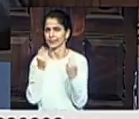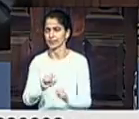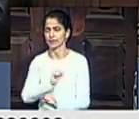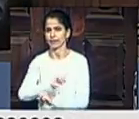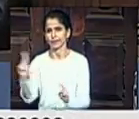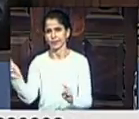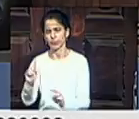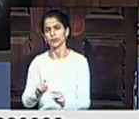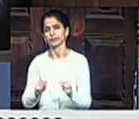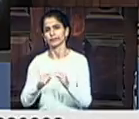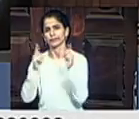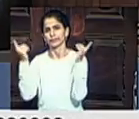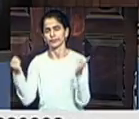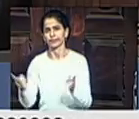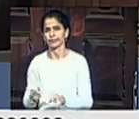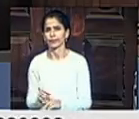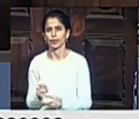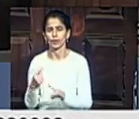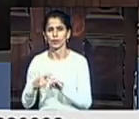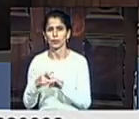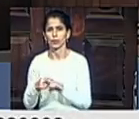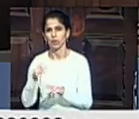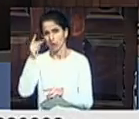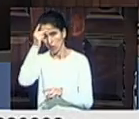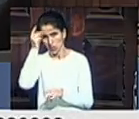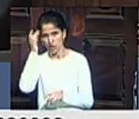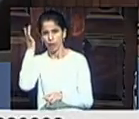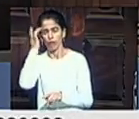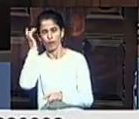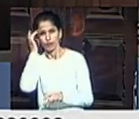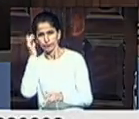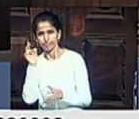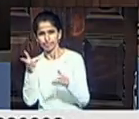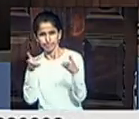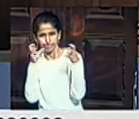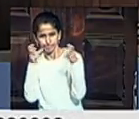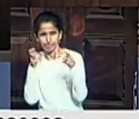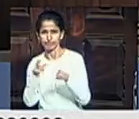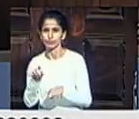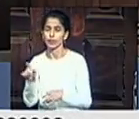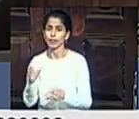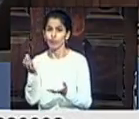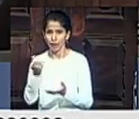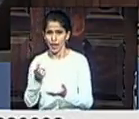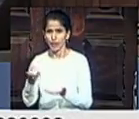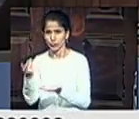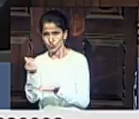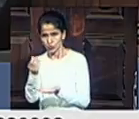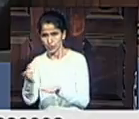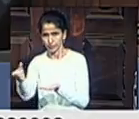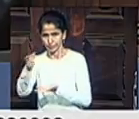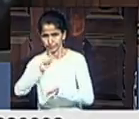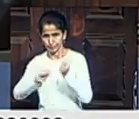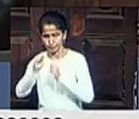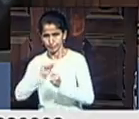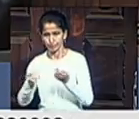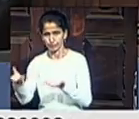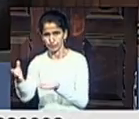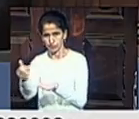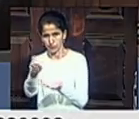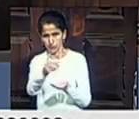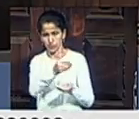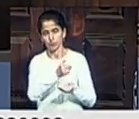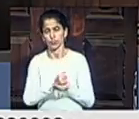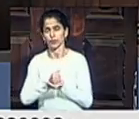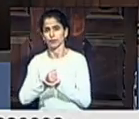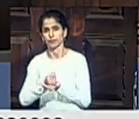do ponto de vista de qualquer pessoa de bom senso. Se quer arrecadar mais, aumenta-se impostos